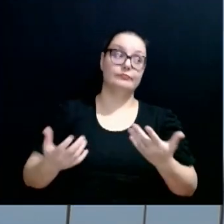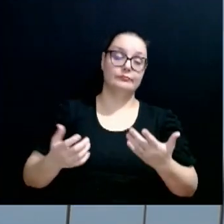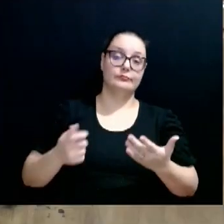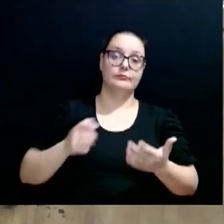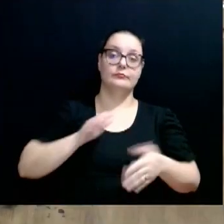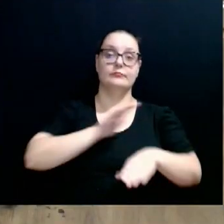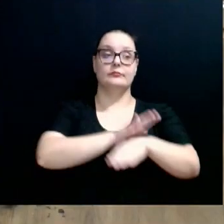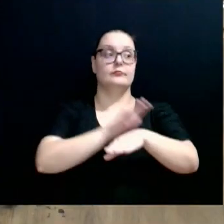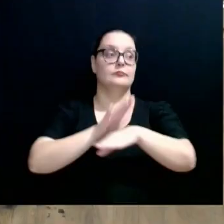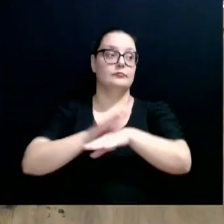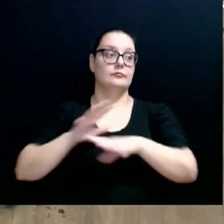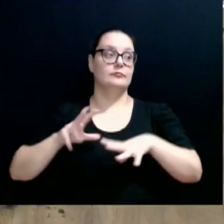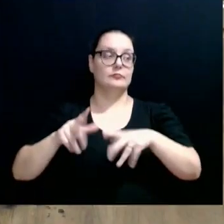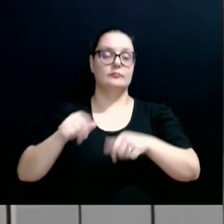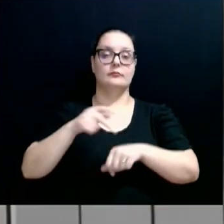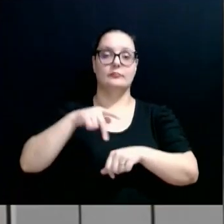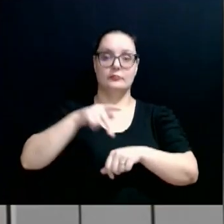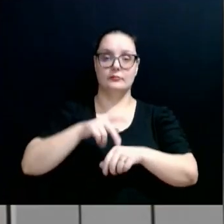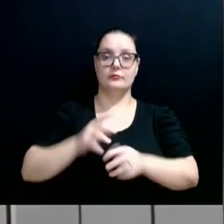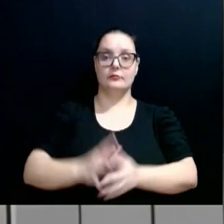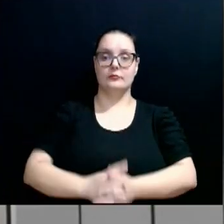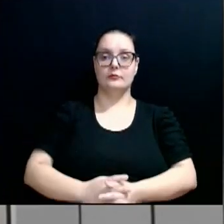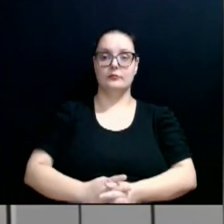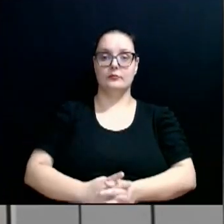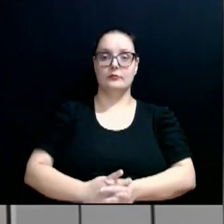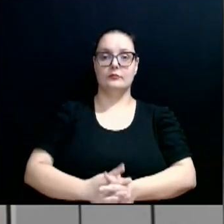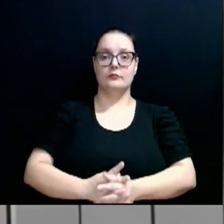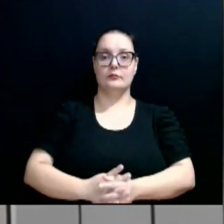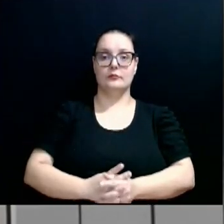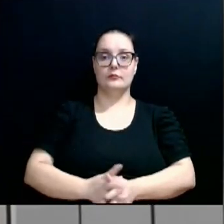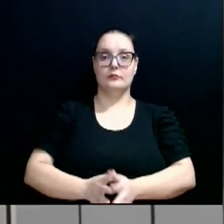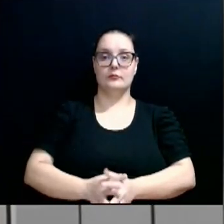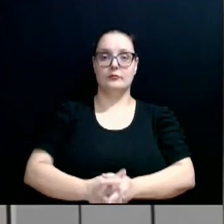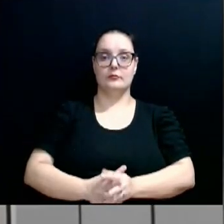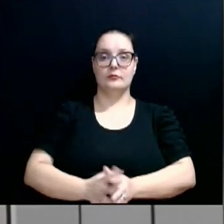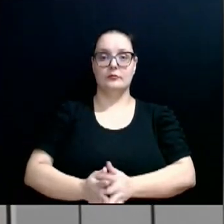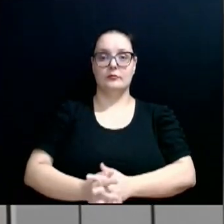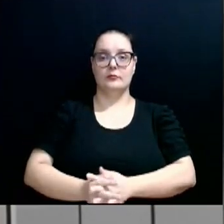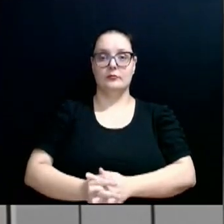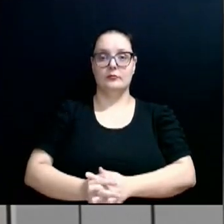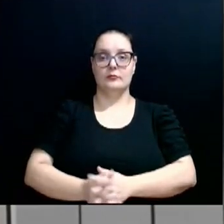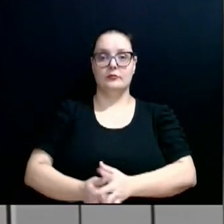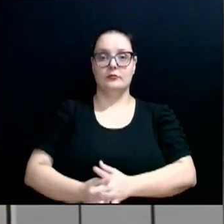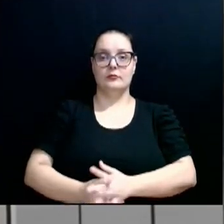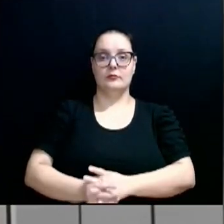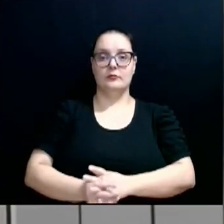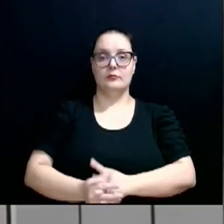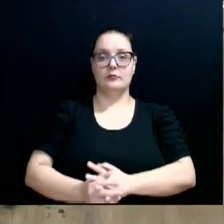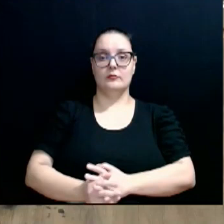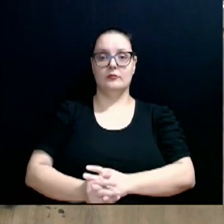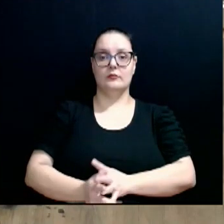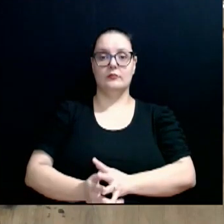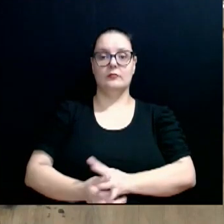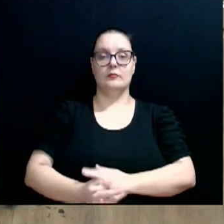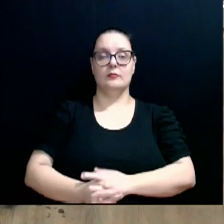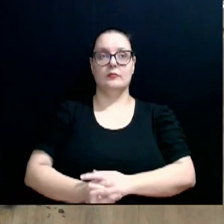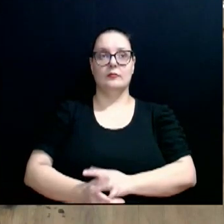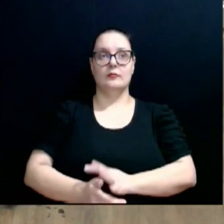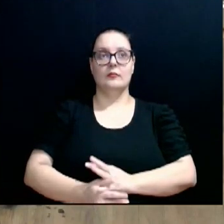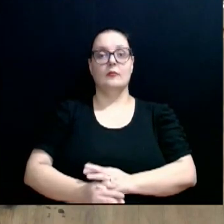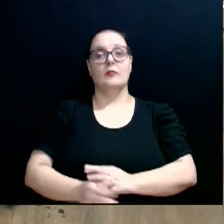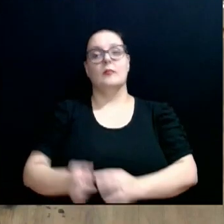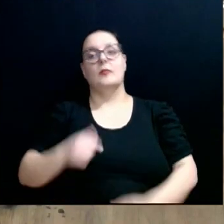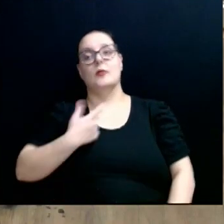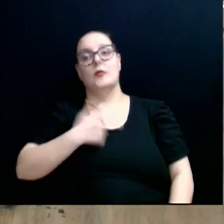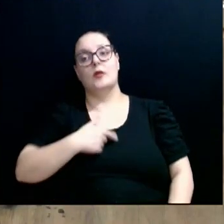inteiro. E, vereador, acho que é claro que nós estamos vivendo uma crise global, climática, né? Muitas